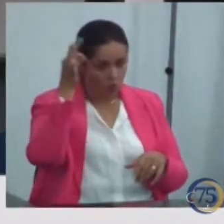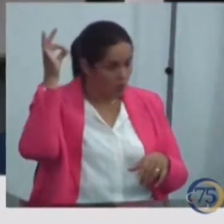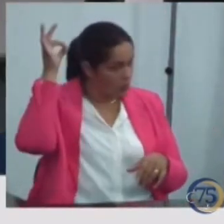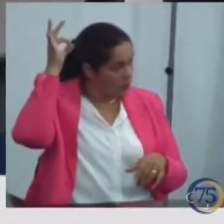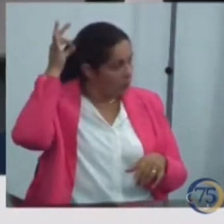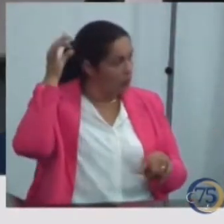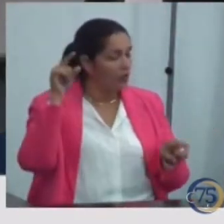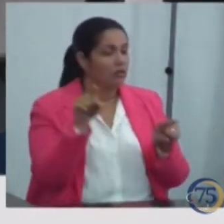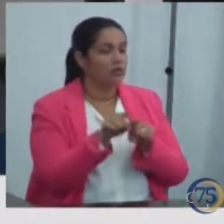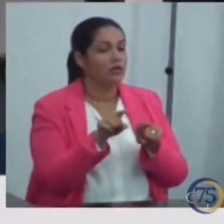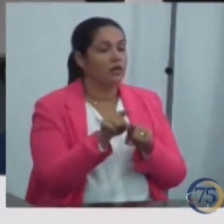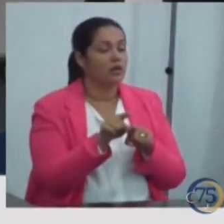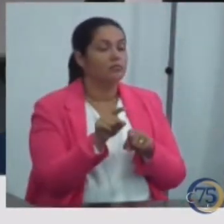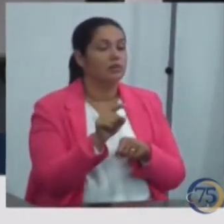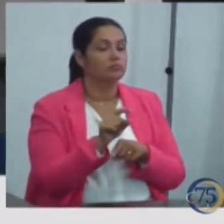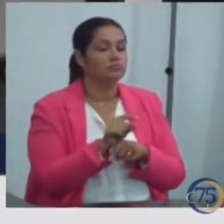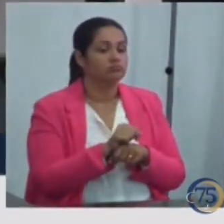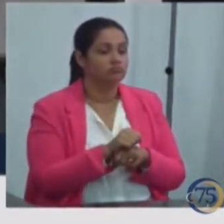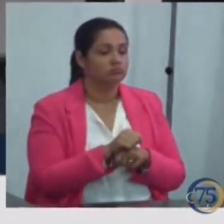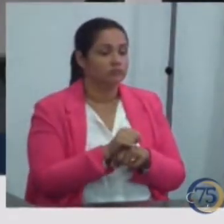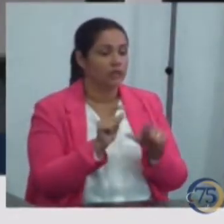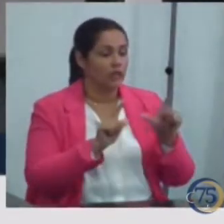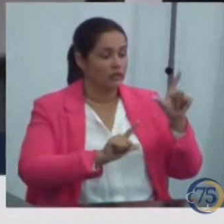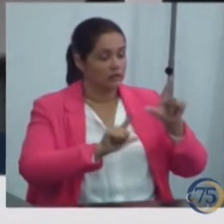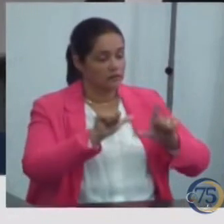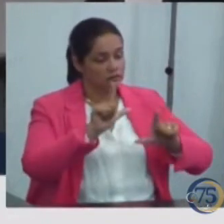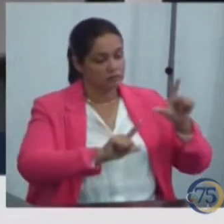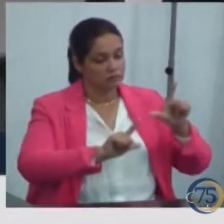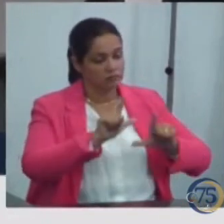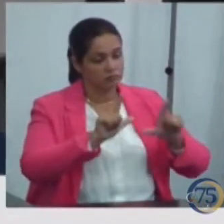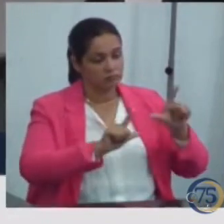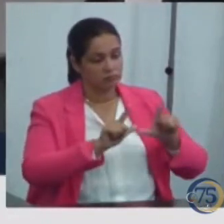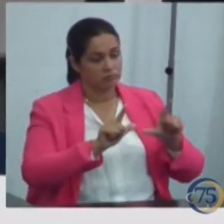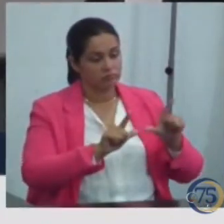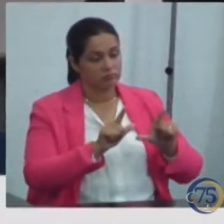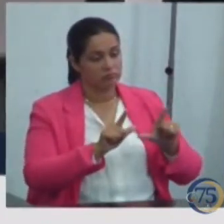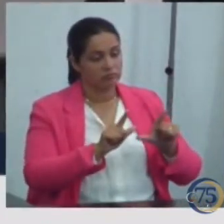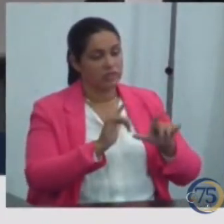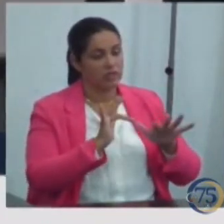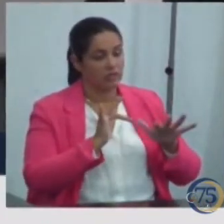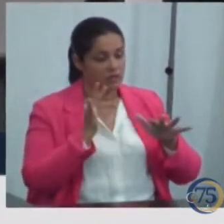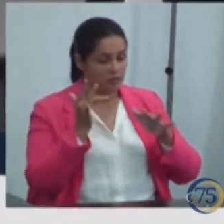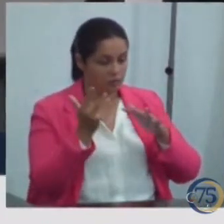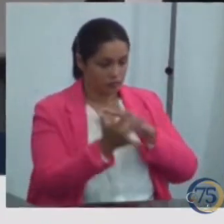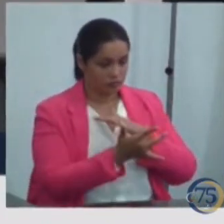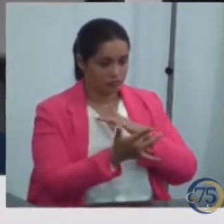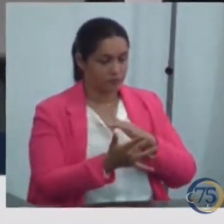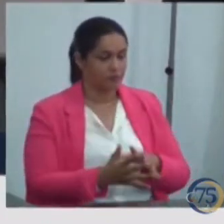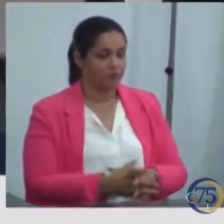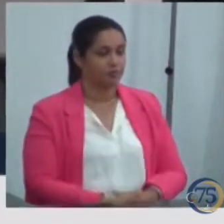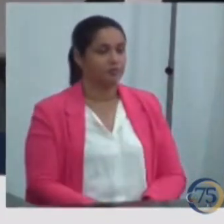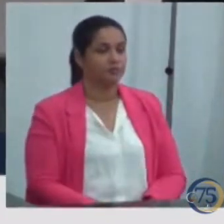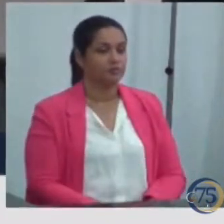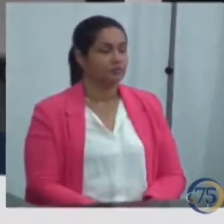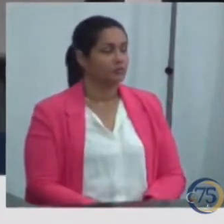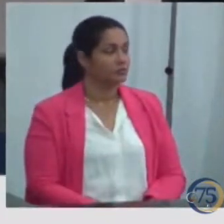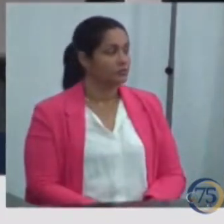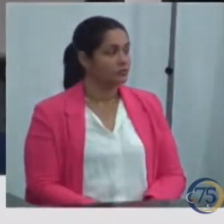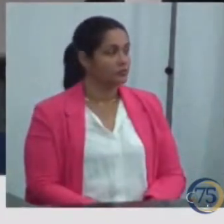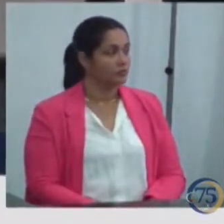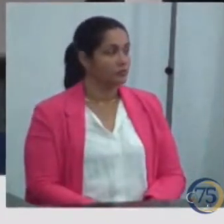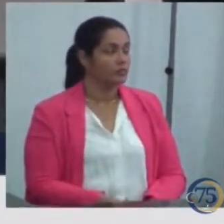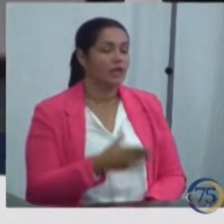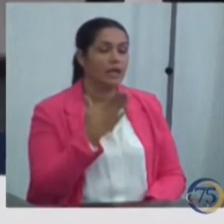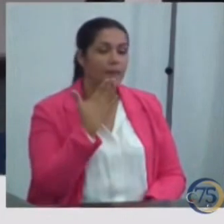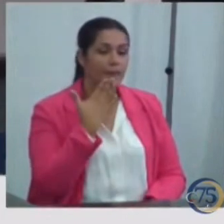vereador que solicitou que a prefeitura se transporte escolar para alunos da Etec núcleo Urbano eu fiz uma